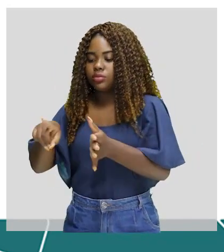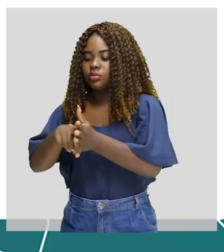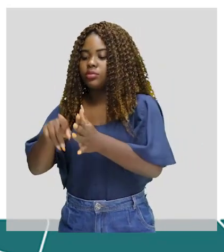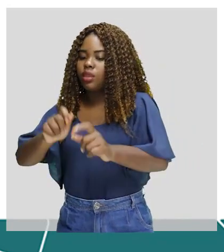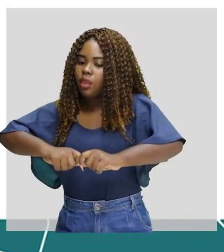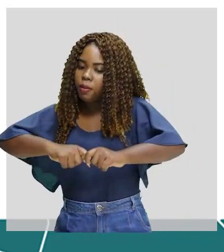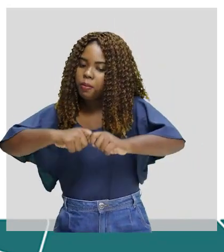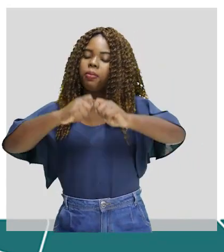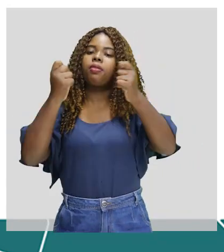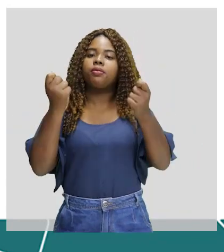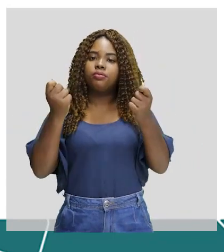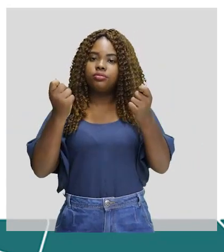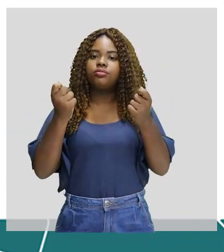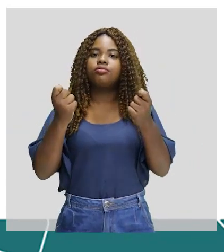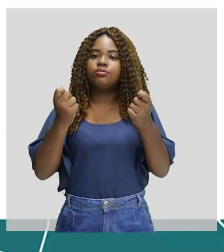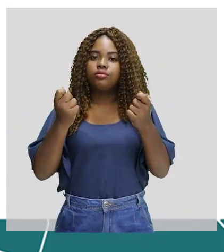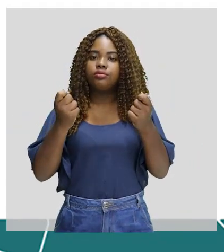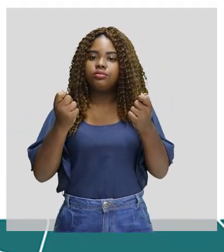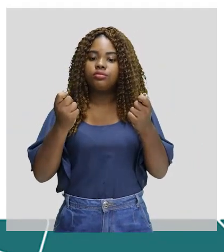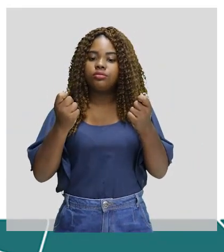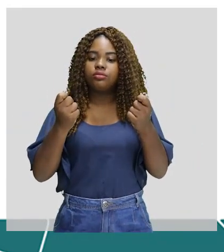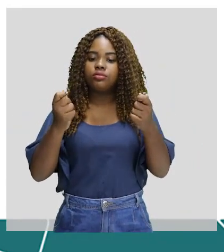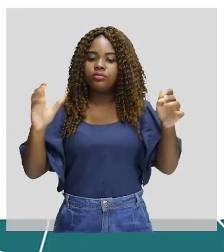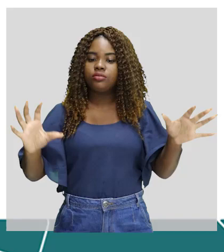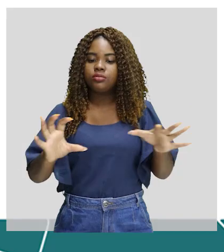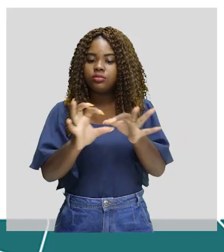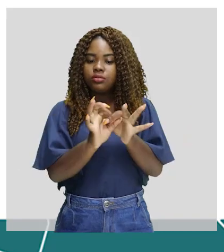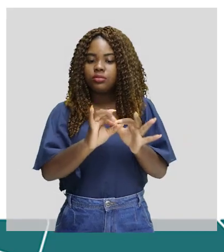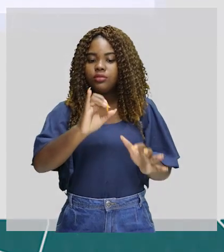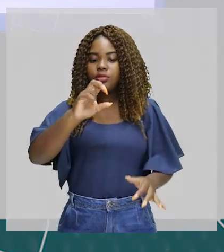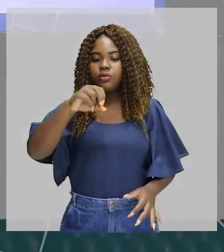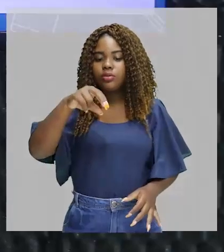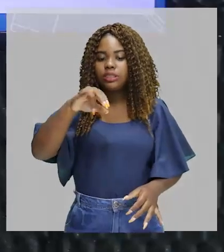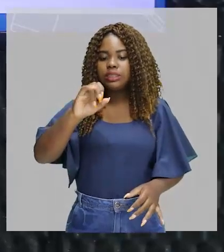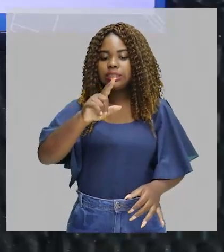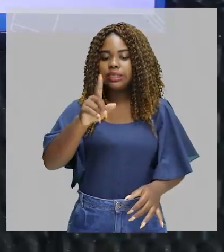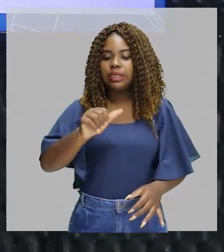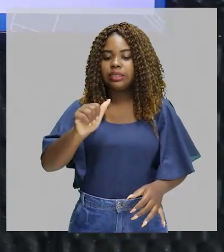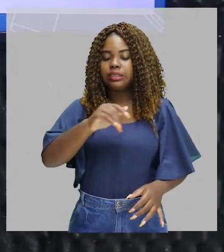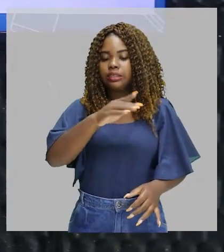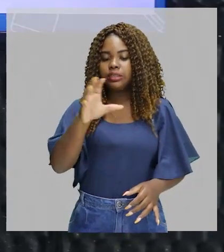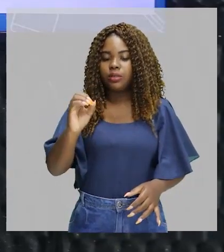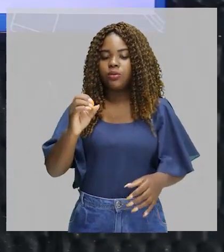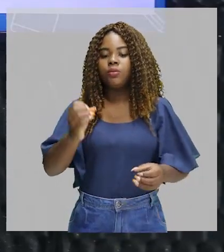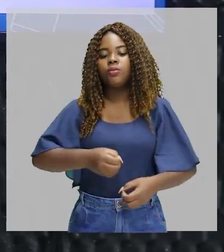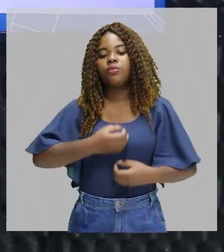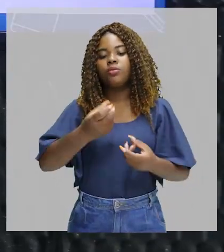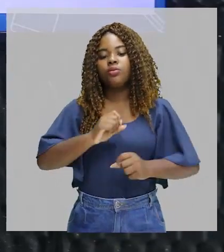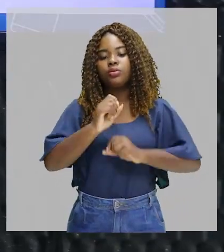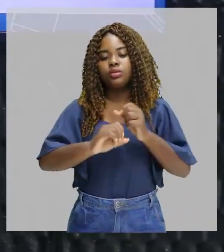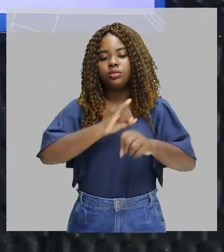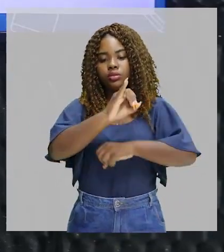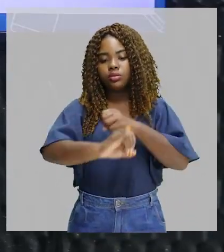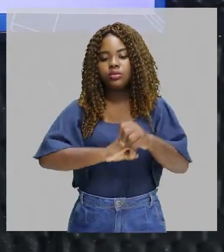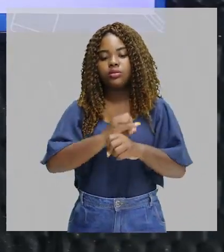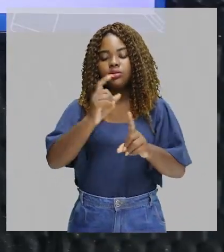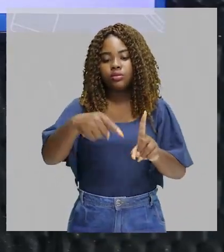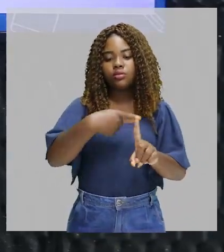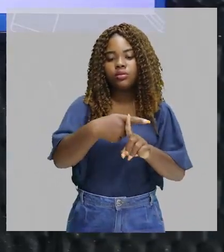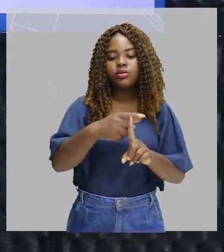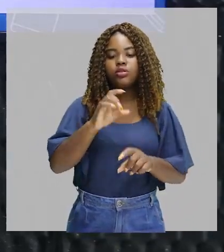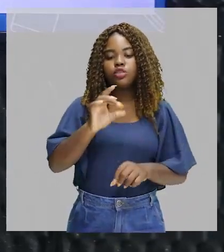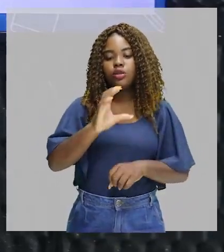água vai promover essa quebra, isso vai gerar uma ionização, produzindo como íon positivo apenas o